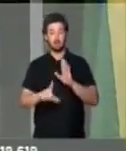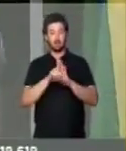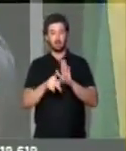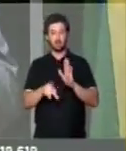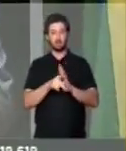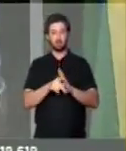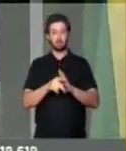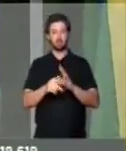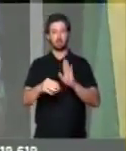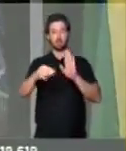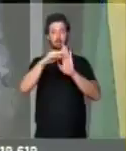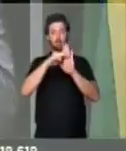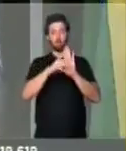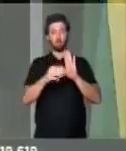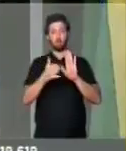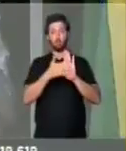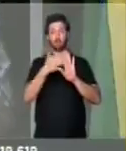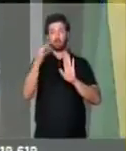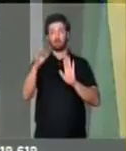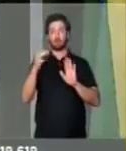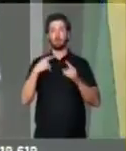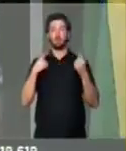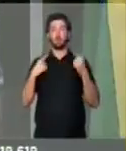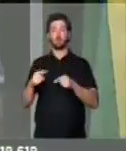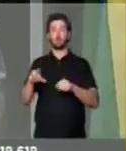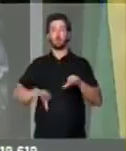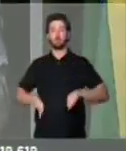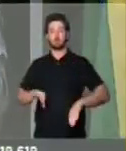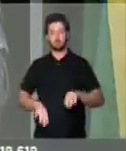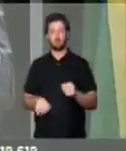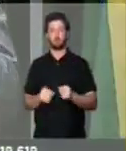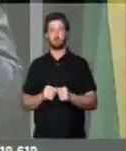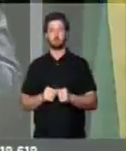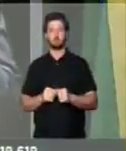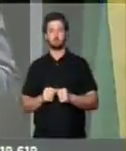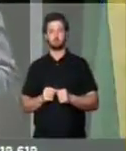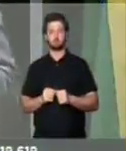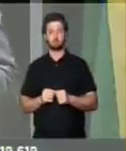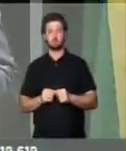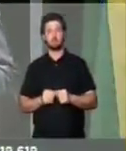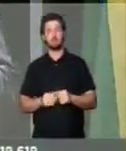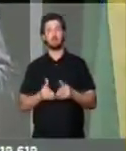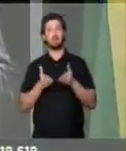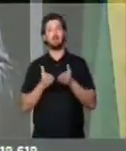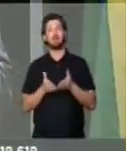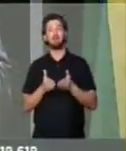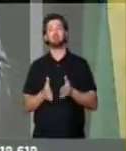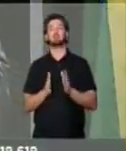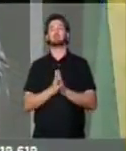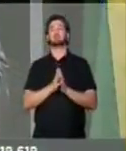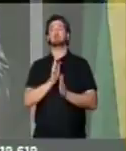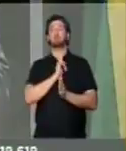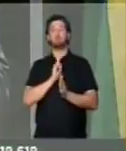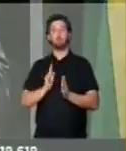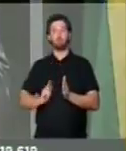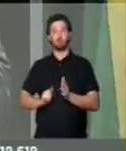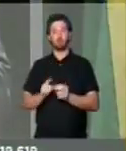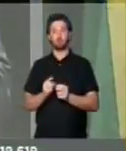a lei das 10 medidas anti-corrupção, que eu tenho o privilégio de trabalhar junto contigo. Esse